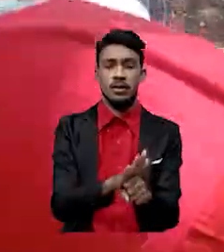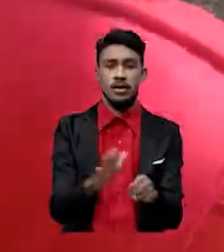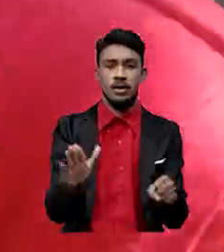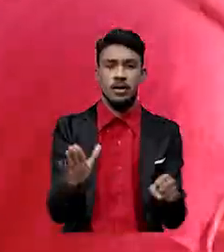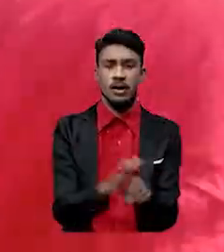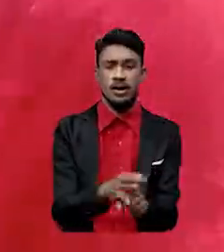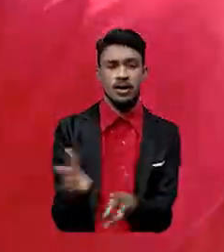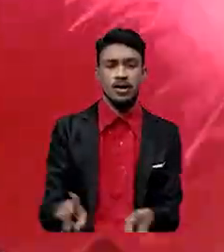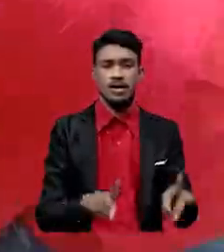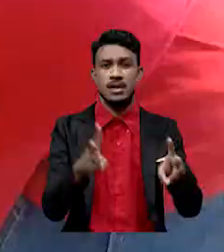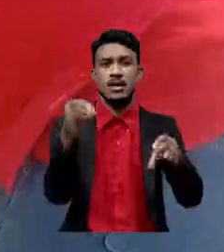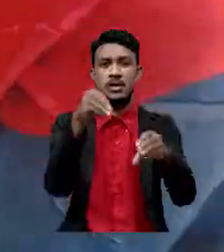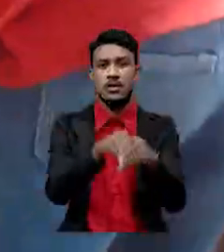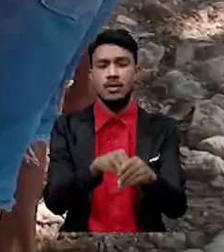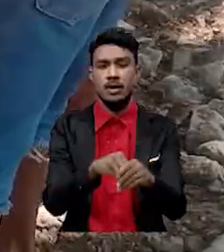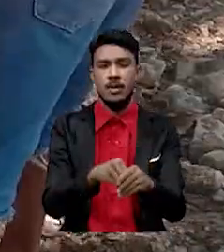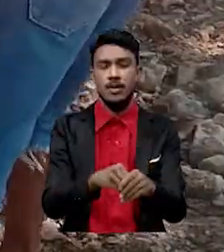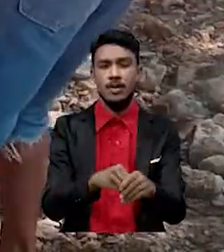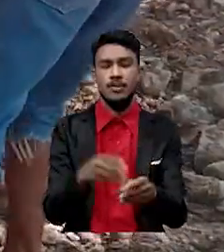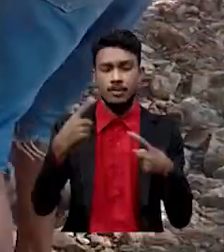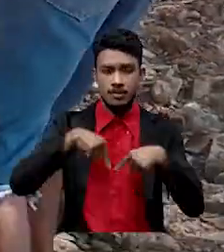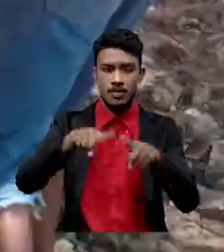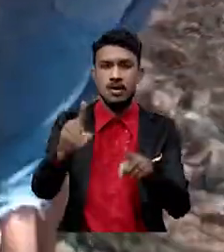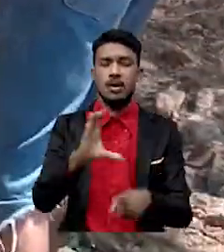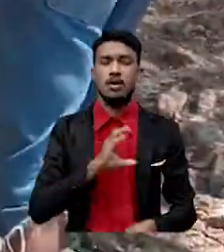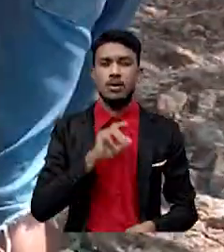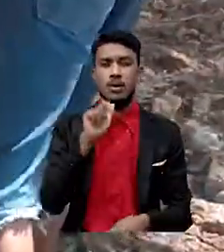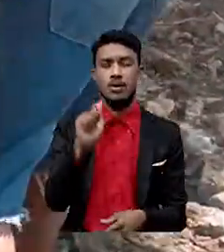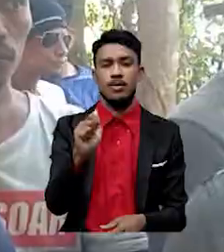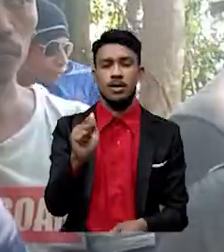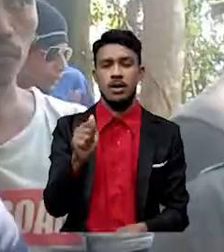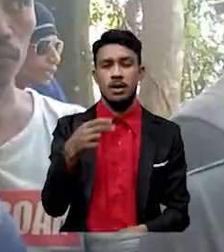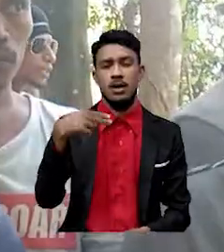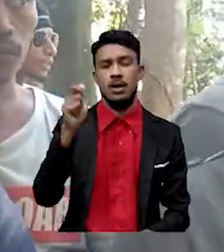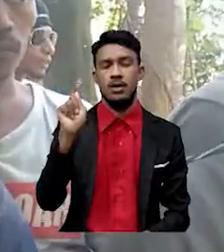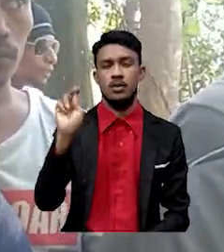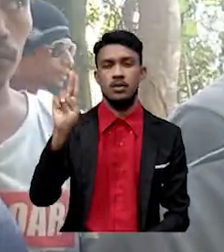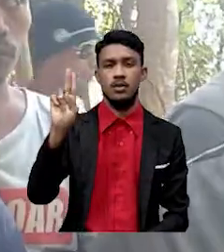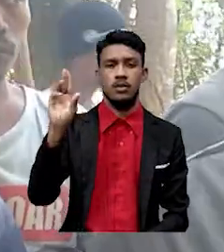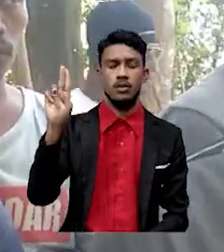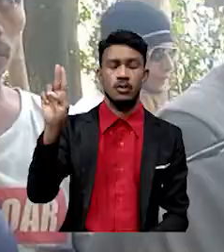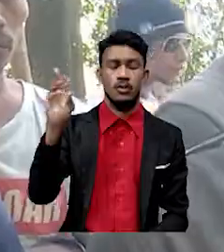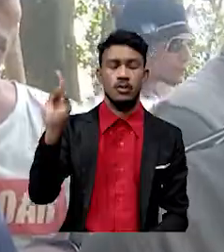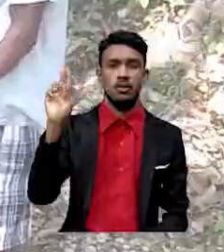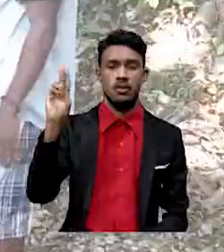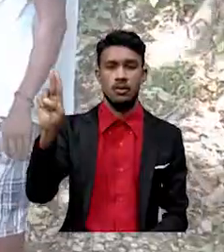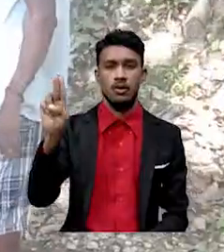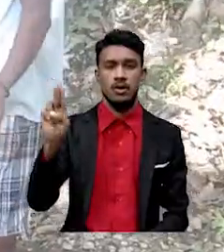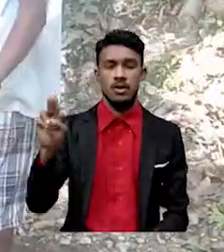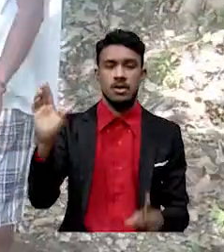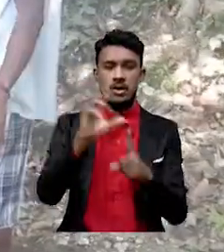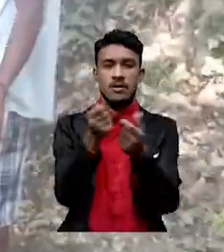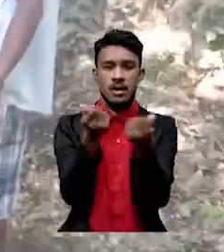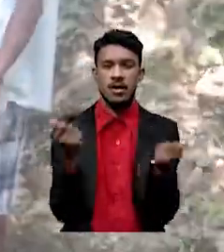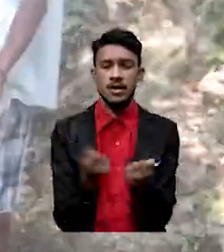Buileco, Direção Ainaro, Cova Lima, tanto para Posto Administrativo Hato Udu. Chefe Aldeia Buileco Feliz Quintal Hateteng, Estrada